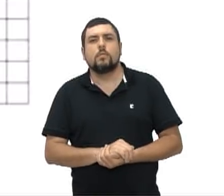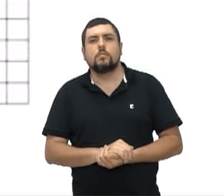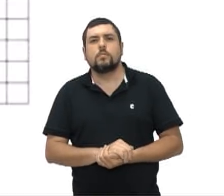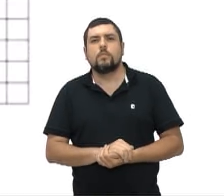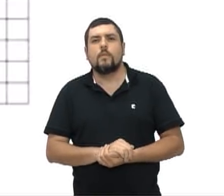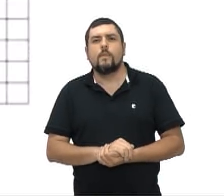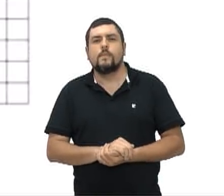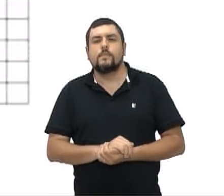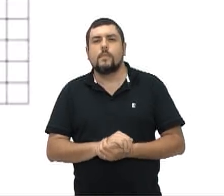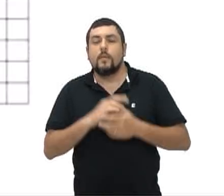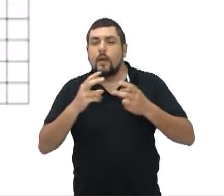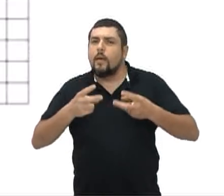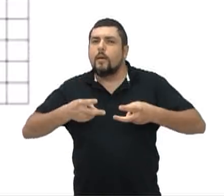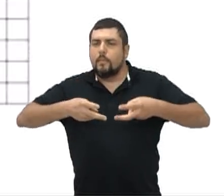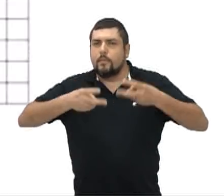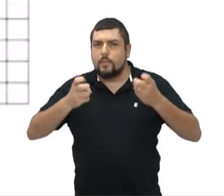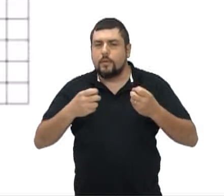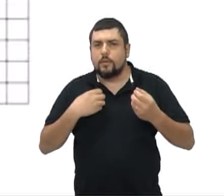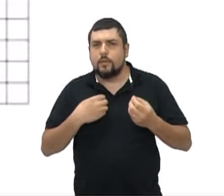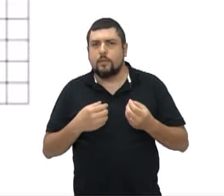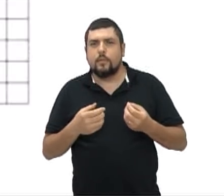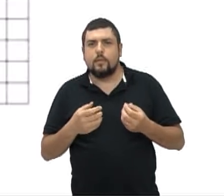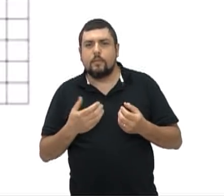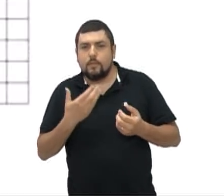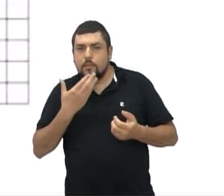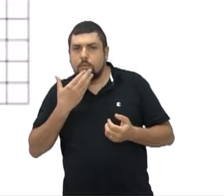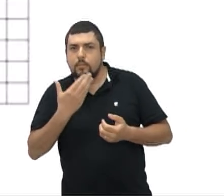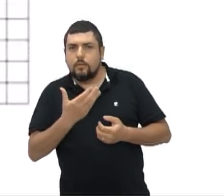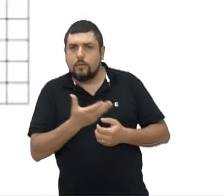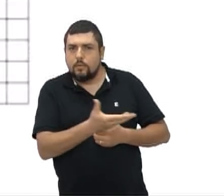Veja que quando ela passou esse desafio para os alunos,